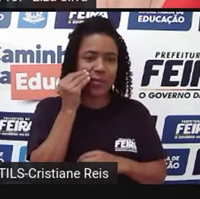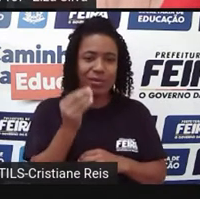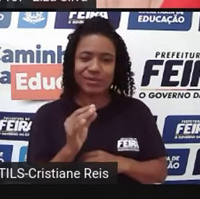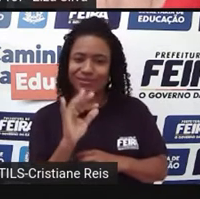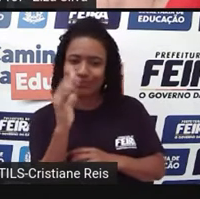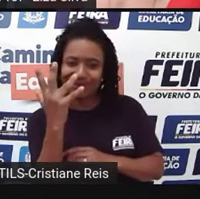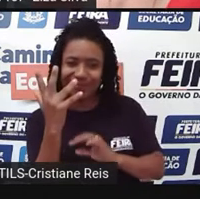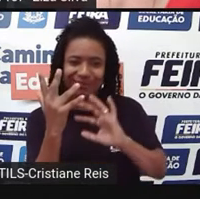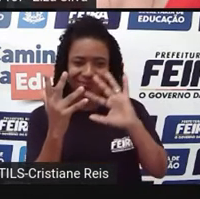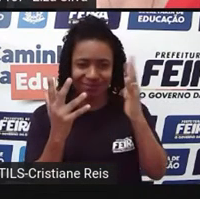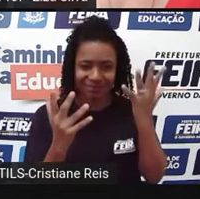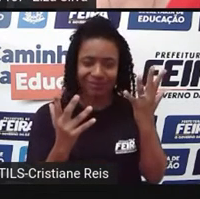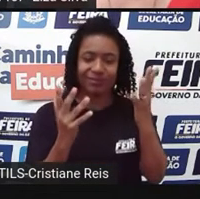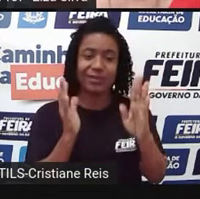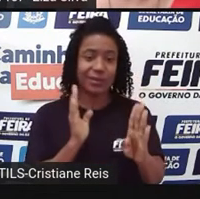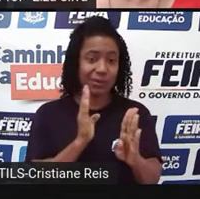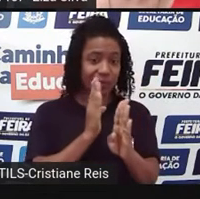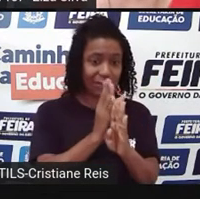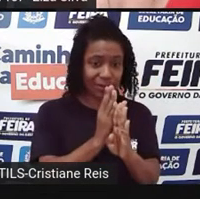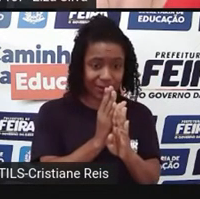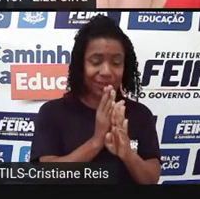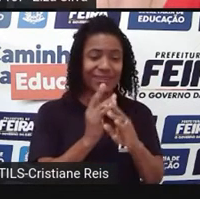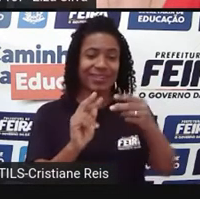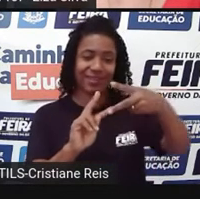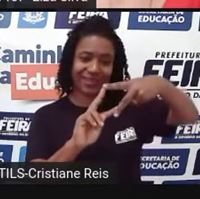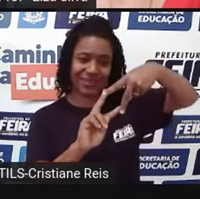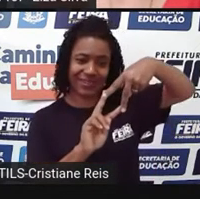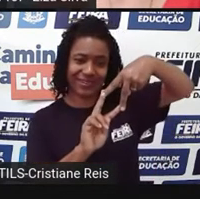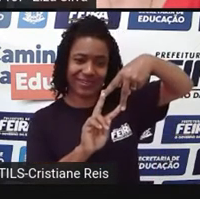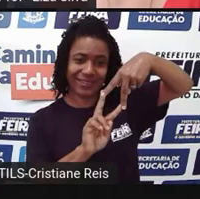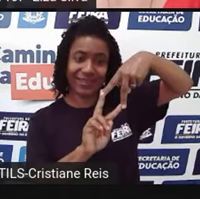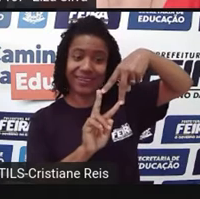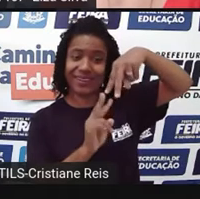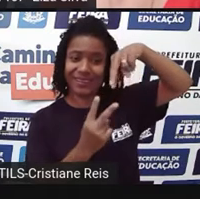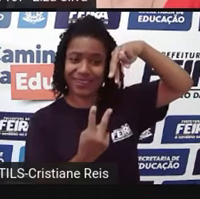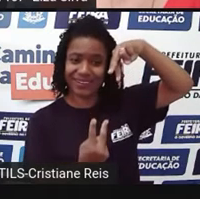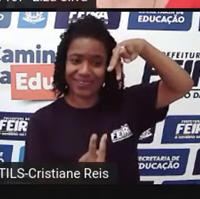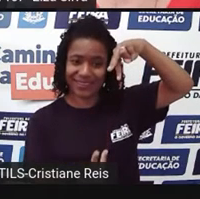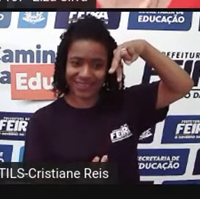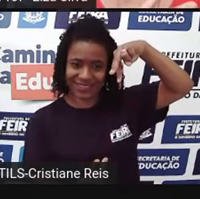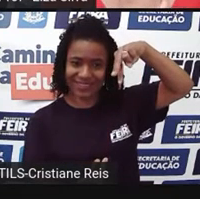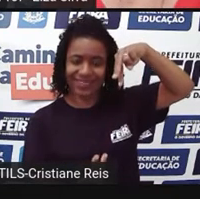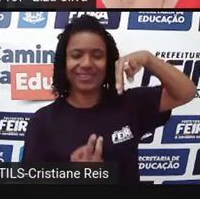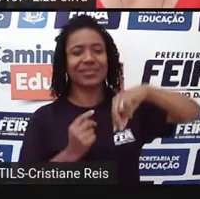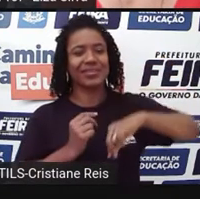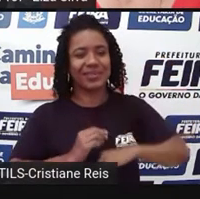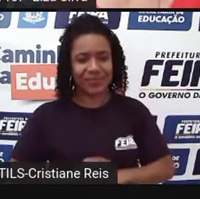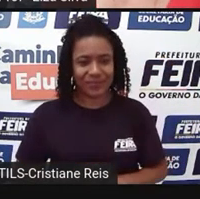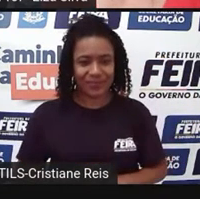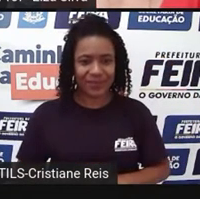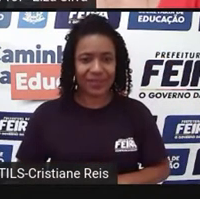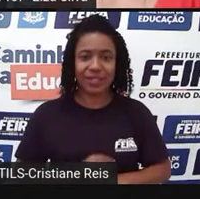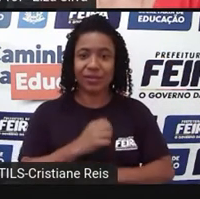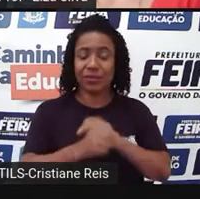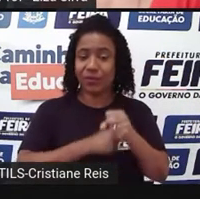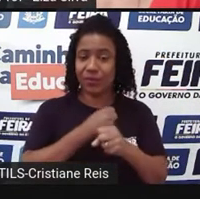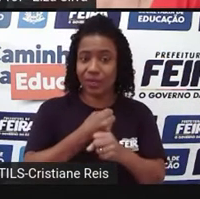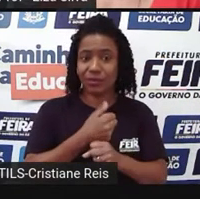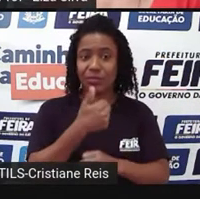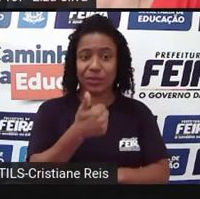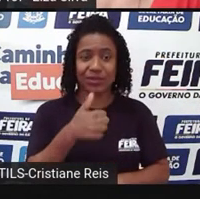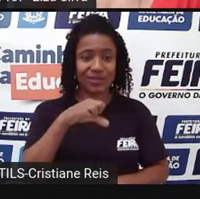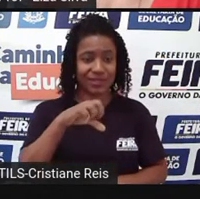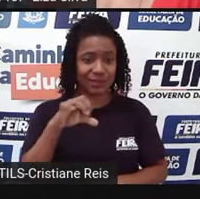como a descoberta da estrutura dupla da hélice do DNA Até que em a